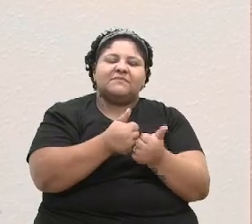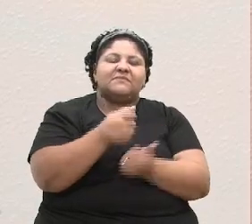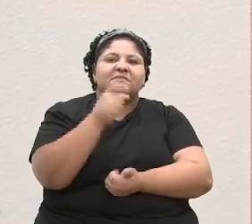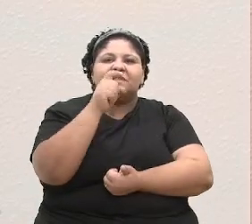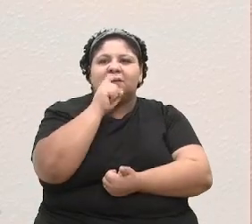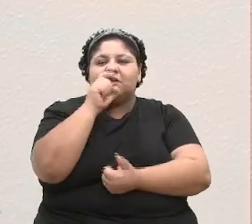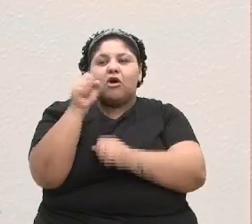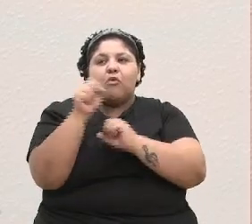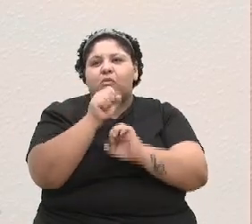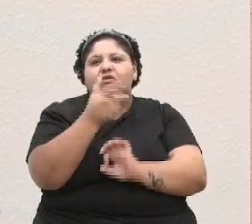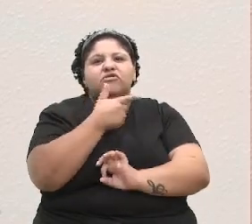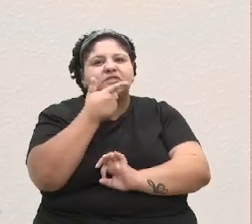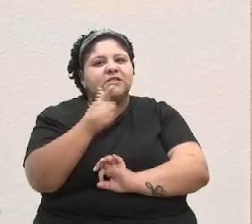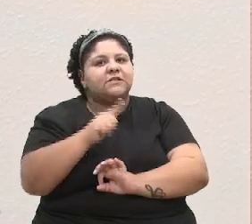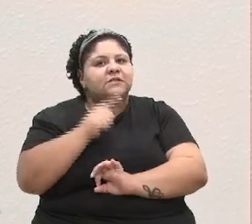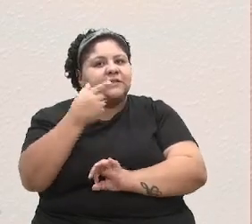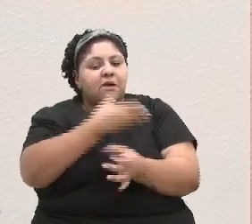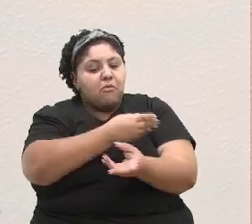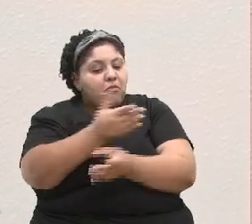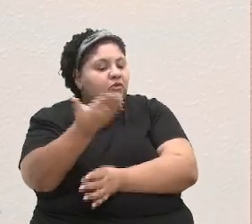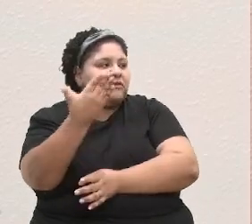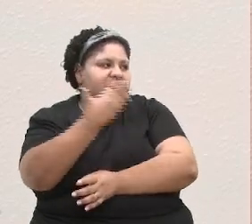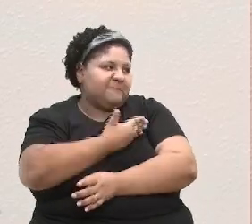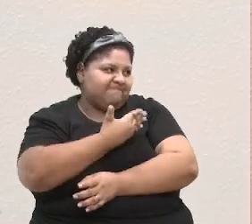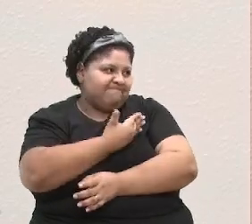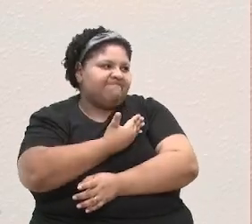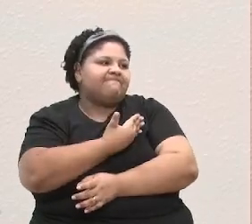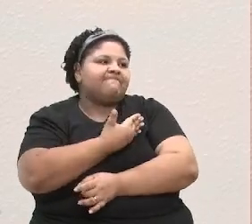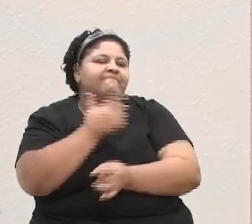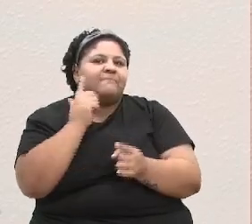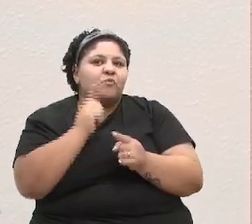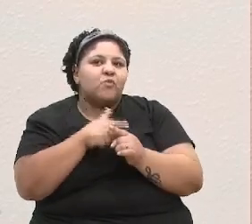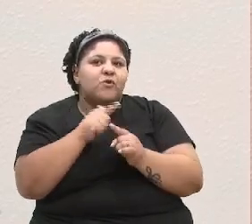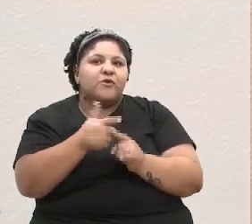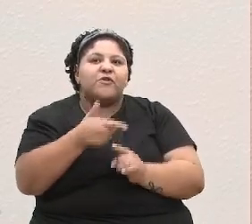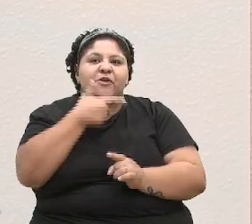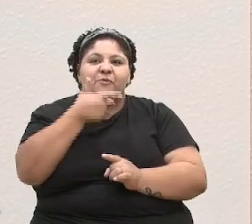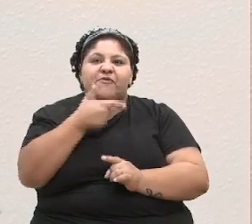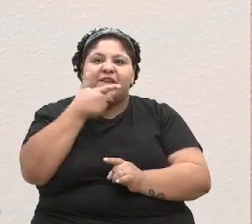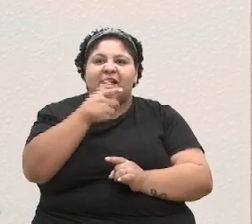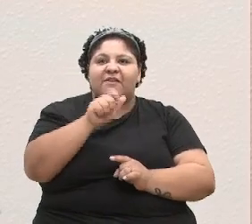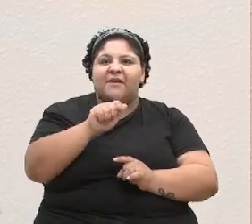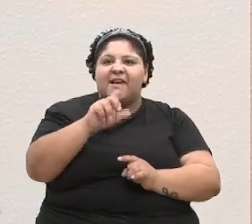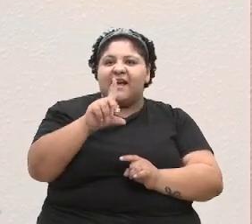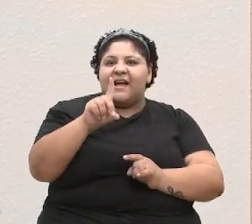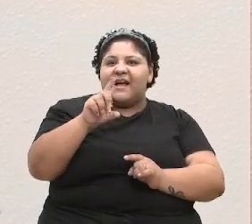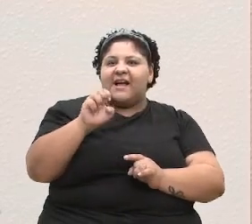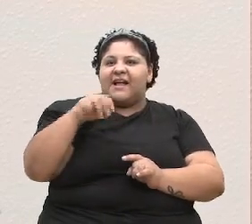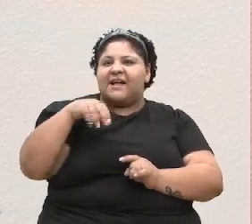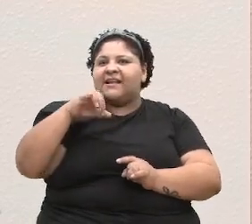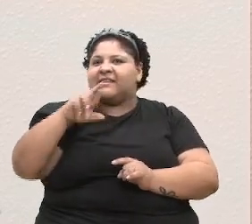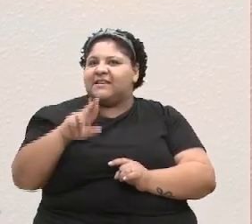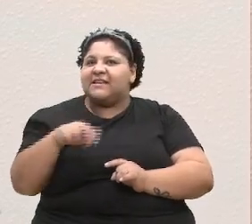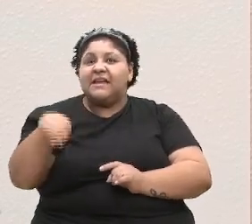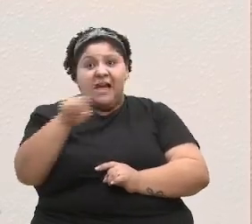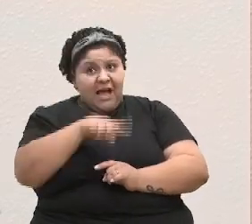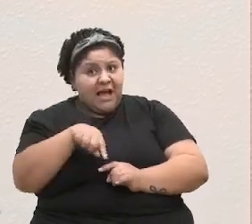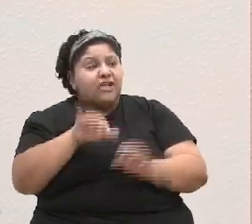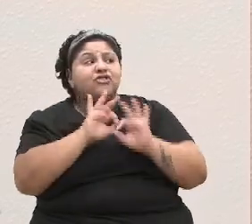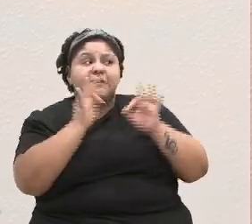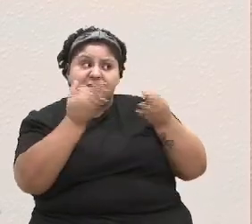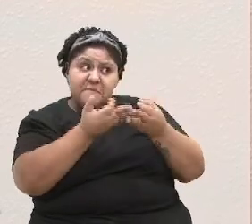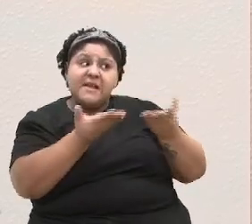posso te dizer, Ademir, que tu tem muitos amigos, porque sempre me falavam do Ademir Bressan. Eu acho que até a gente é parente,